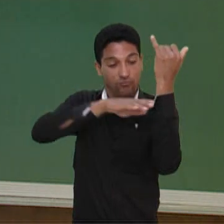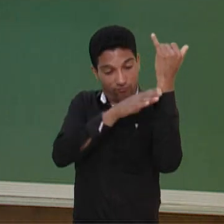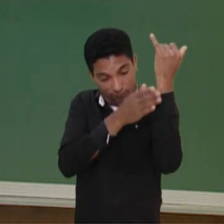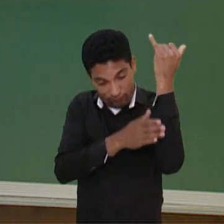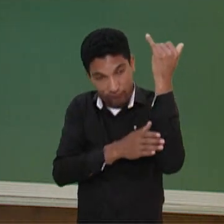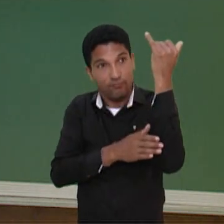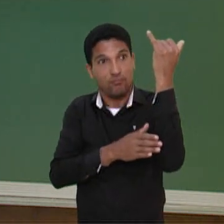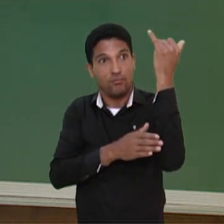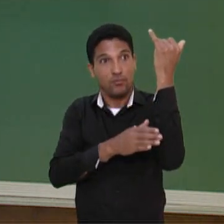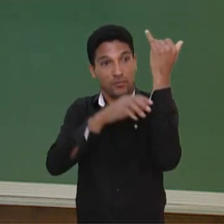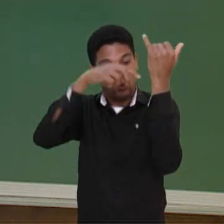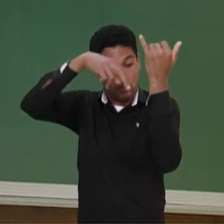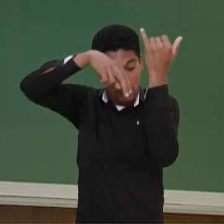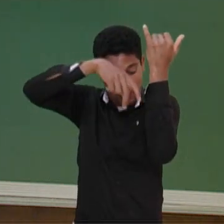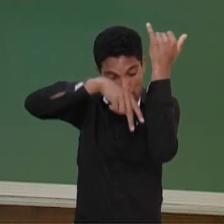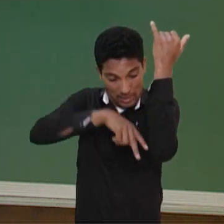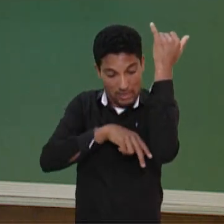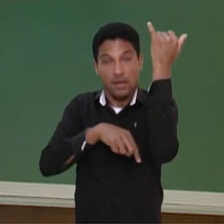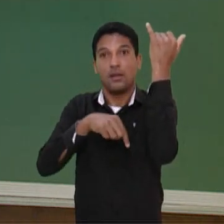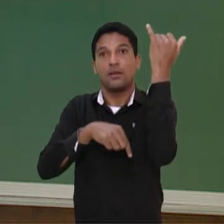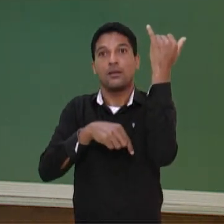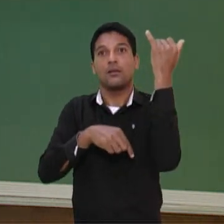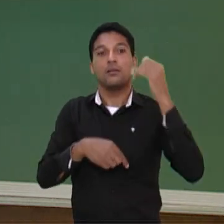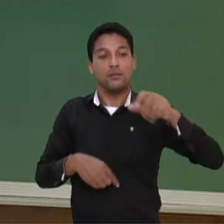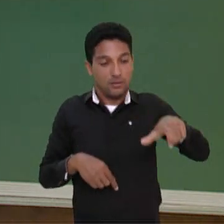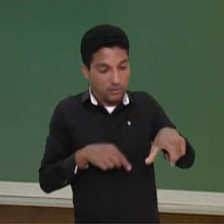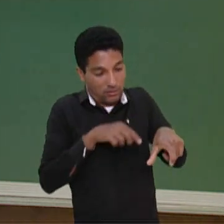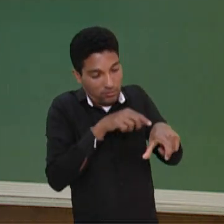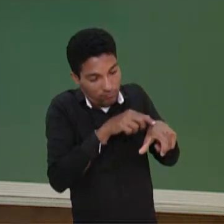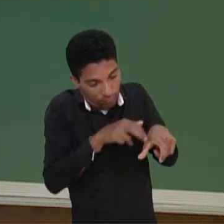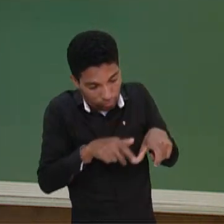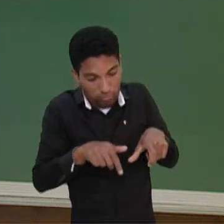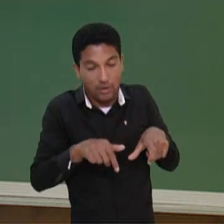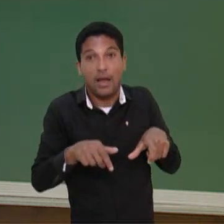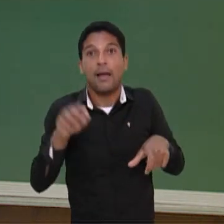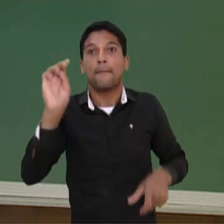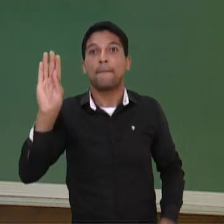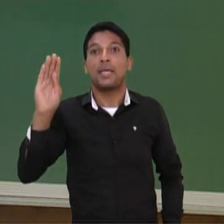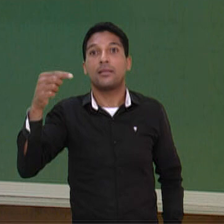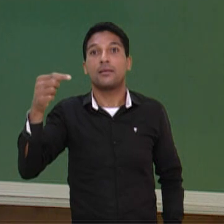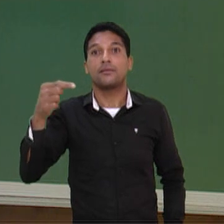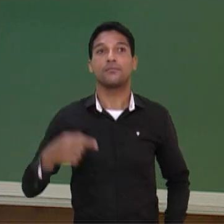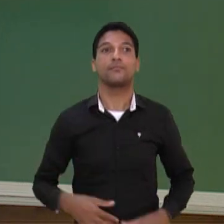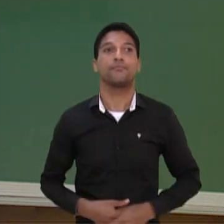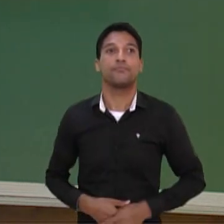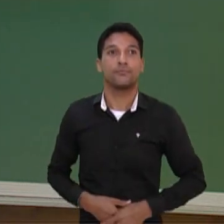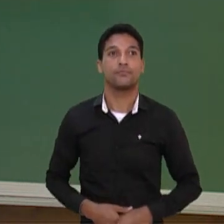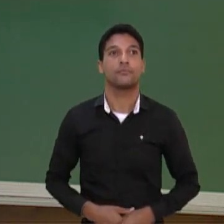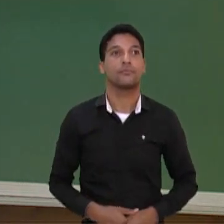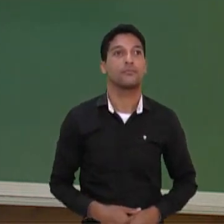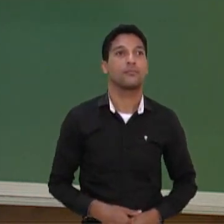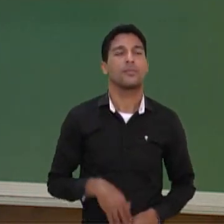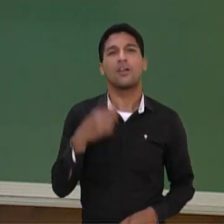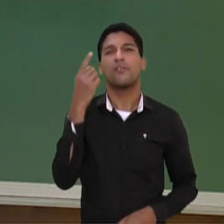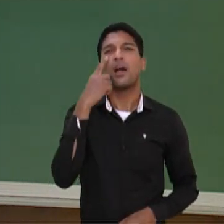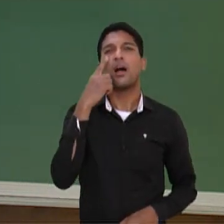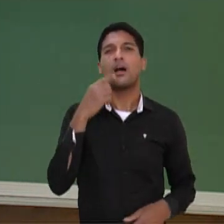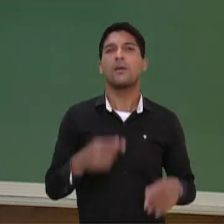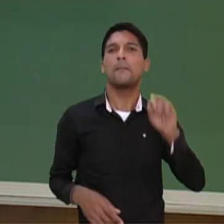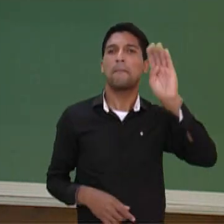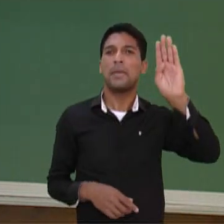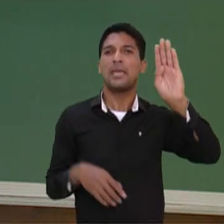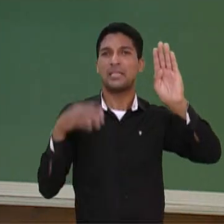b é negativo, ok? O valor de b é igual a zero, lembra lá da nossa equação do segundo